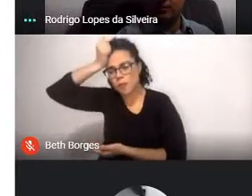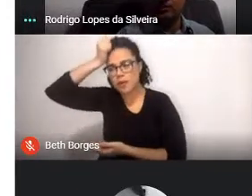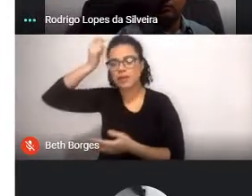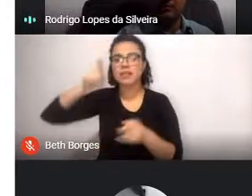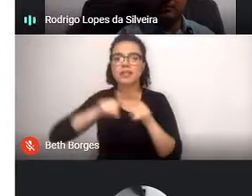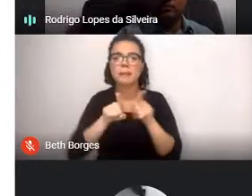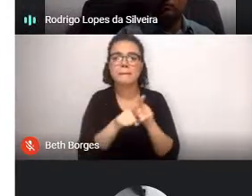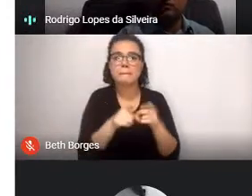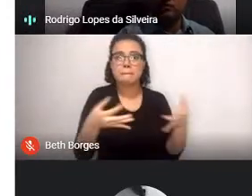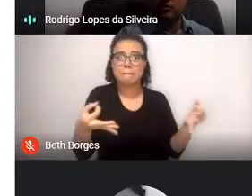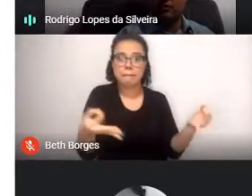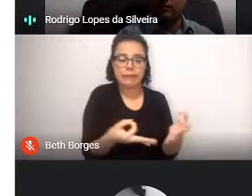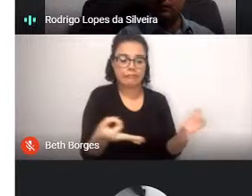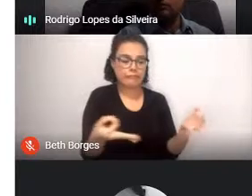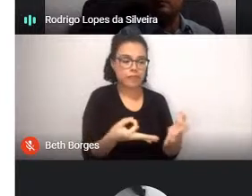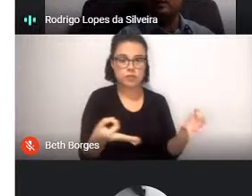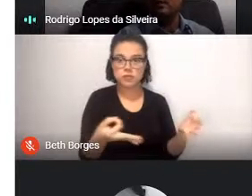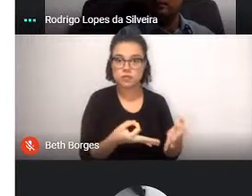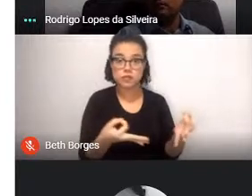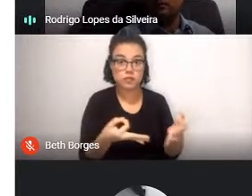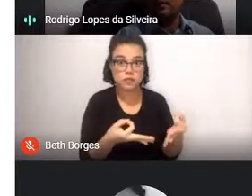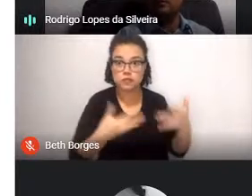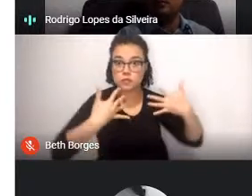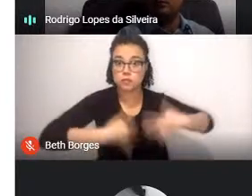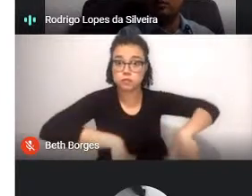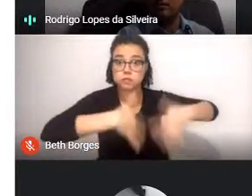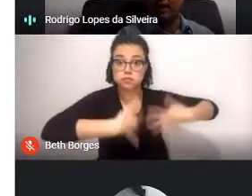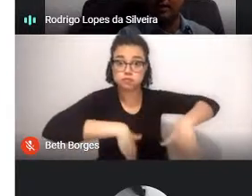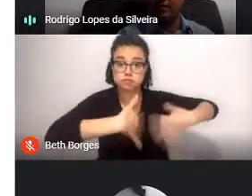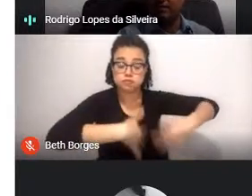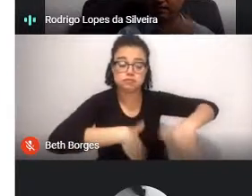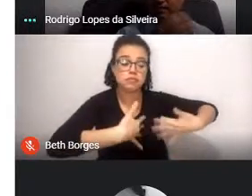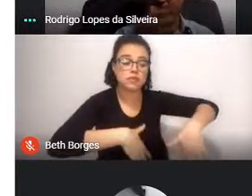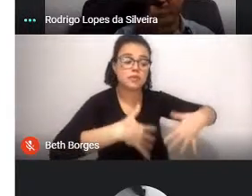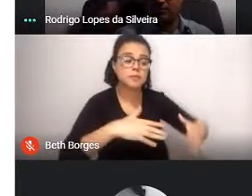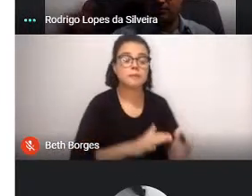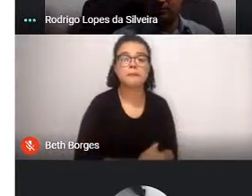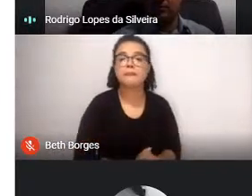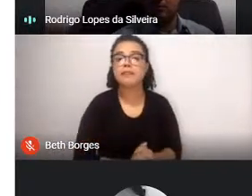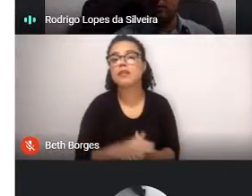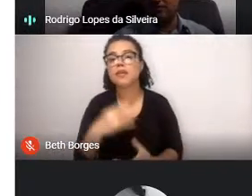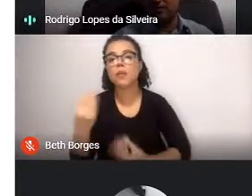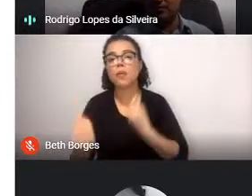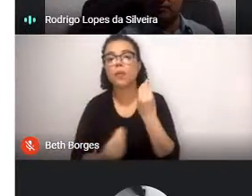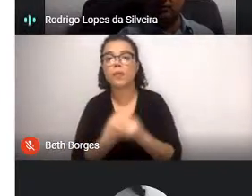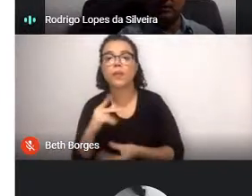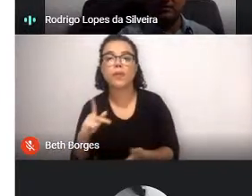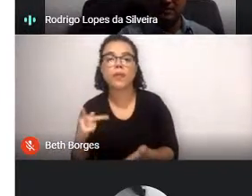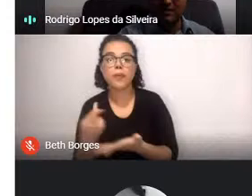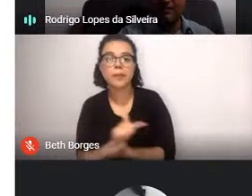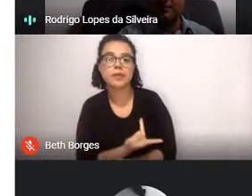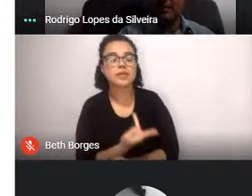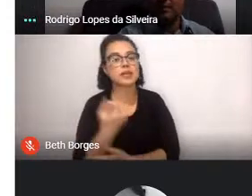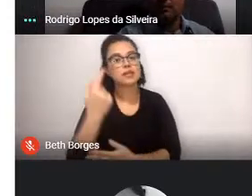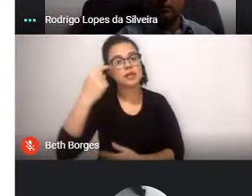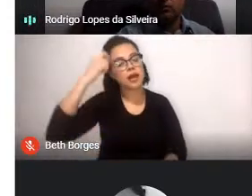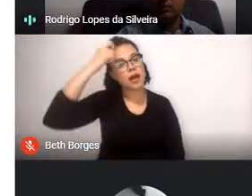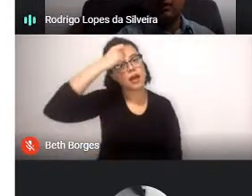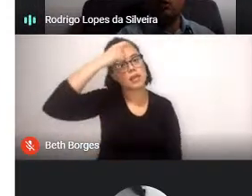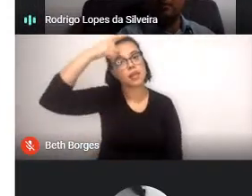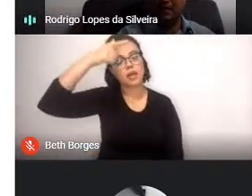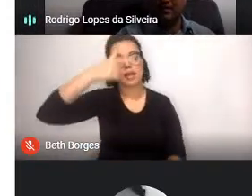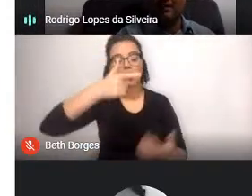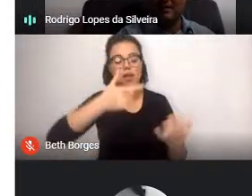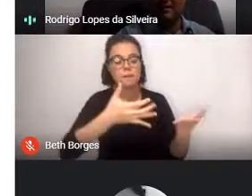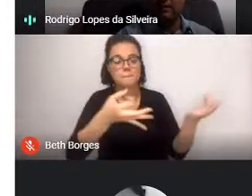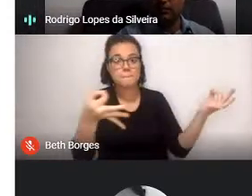perfeccionismo, onde o perfeccionismo é distorção não pelos padrões de ideias do perfeccionismo, mas sim por toda